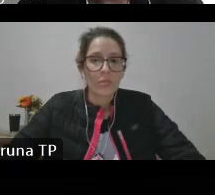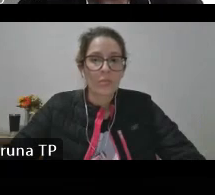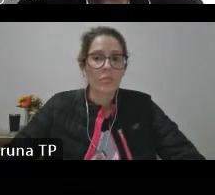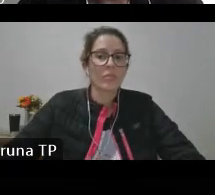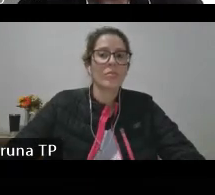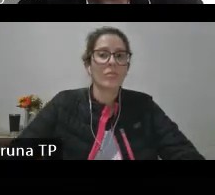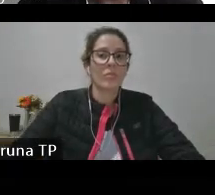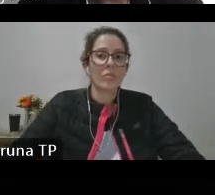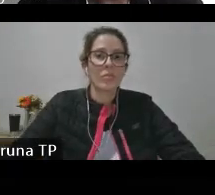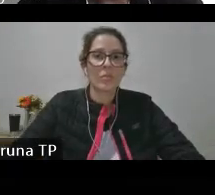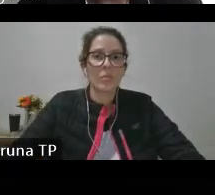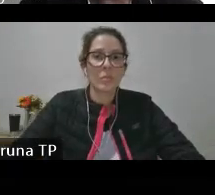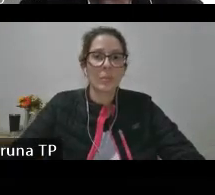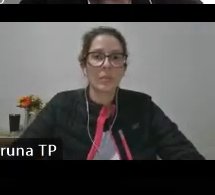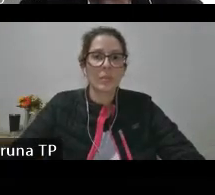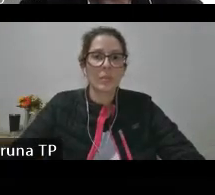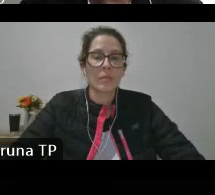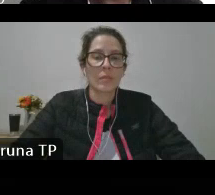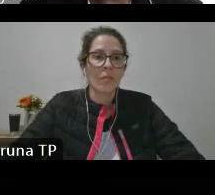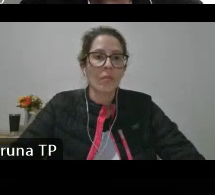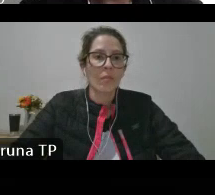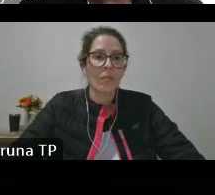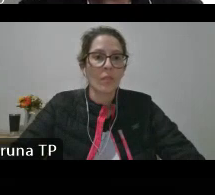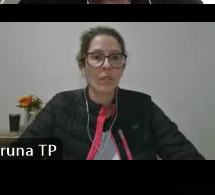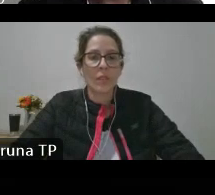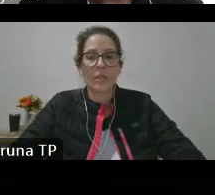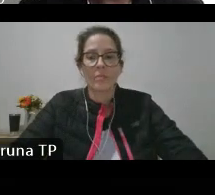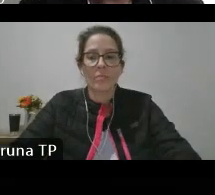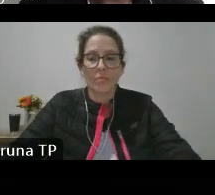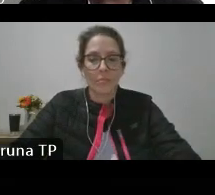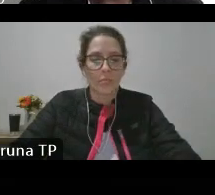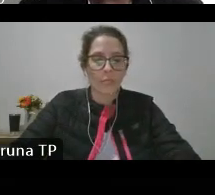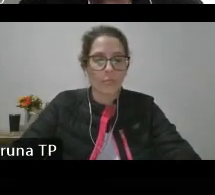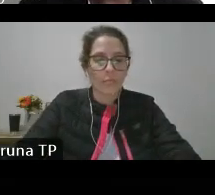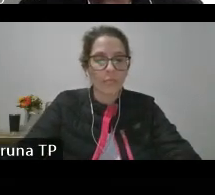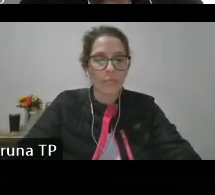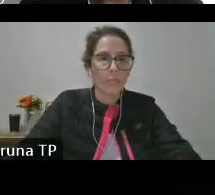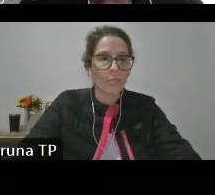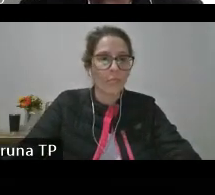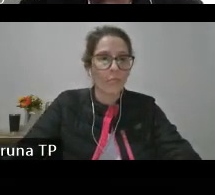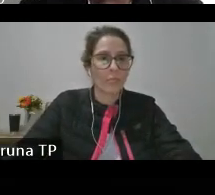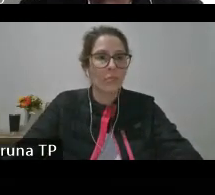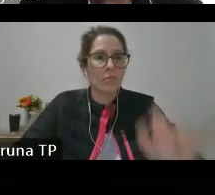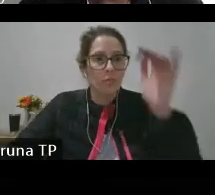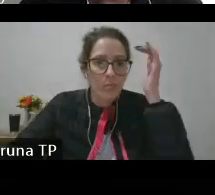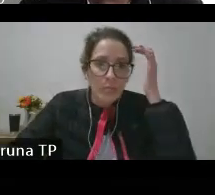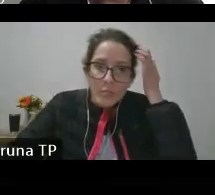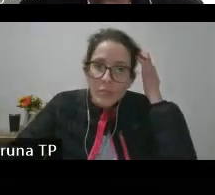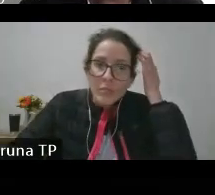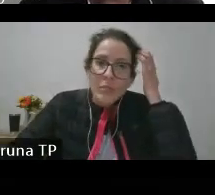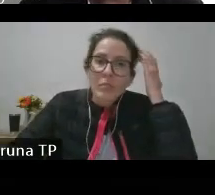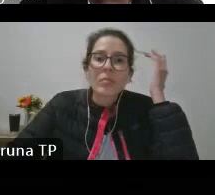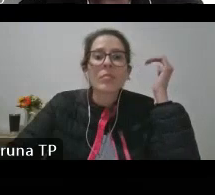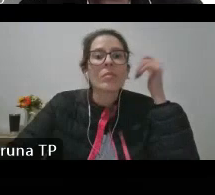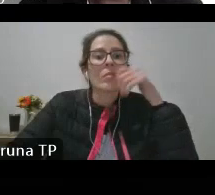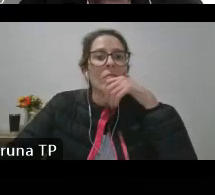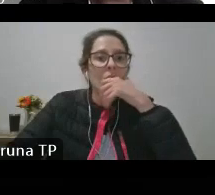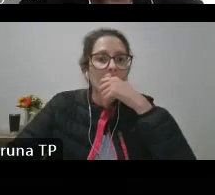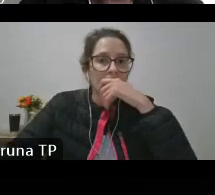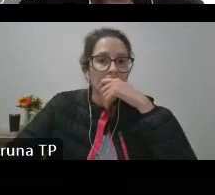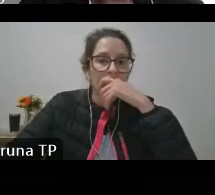Aqui é um caso um pouquinho mais complicado, porque eu não sei se vocês conseguem ver que tem